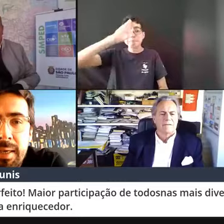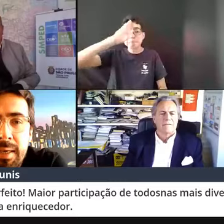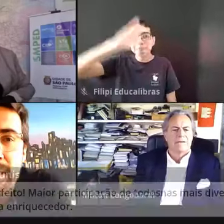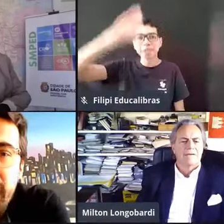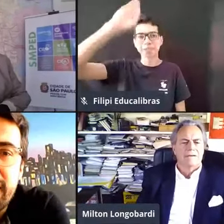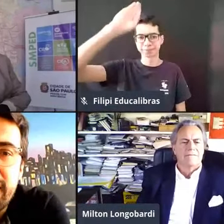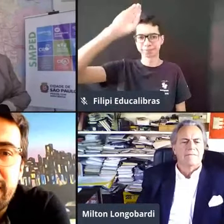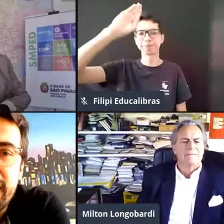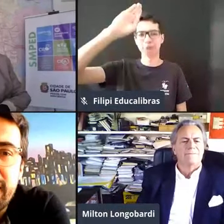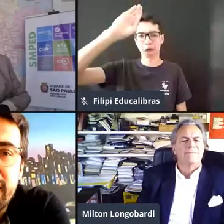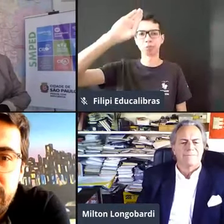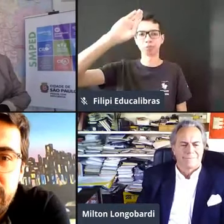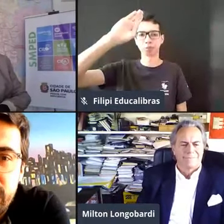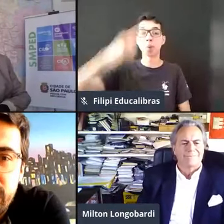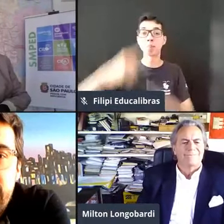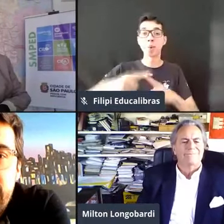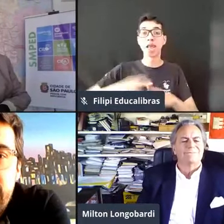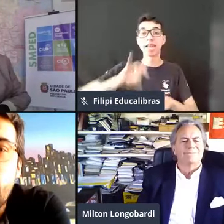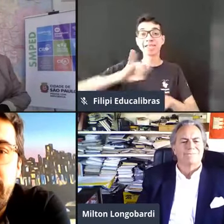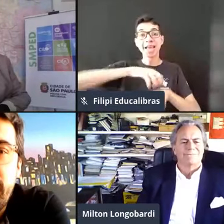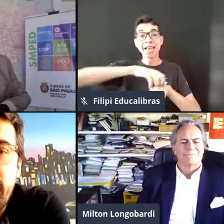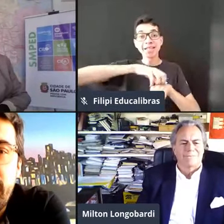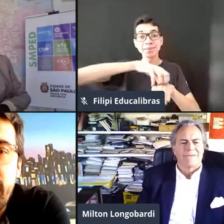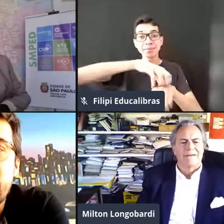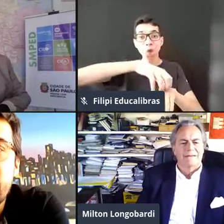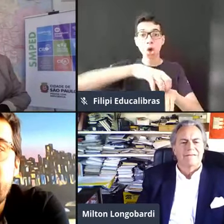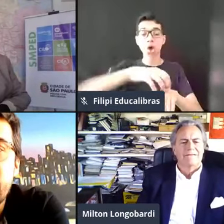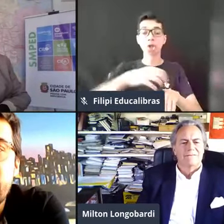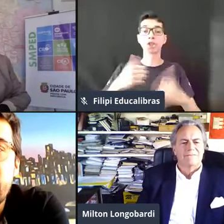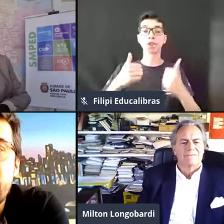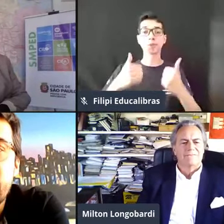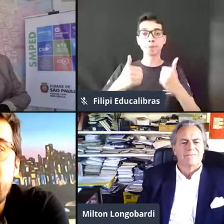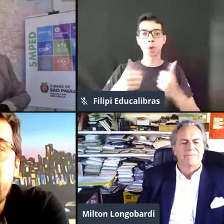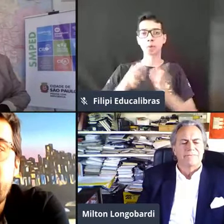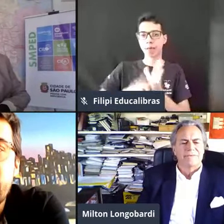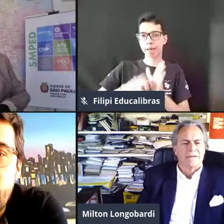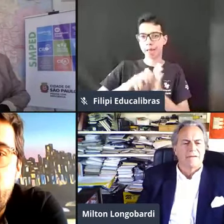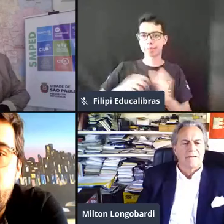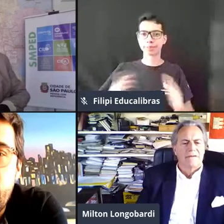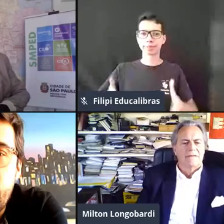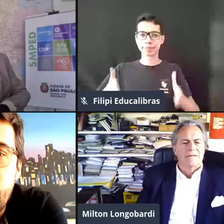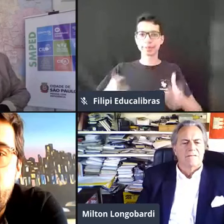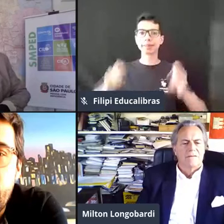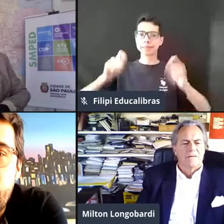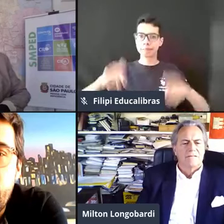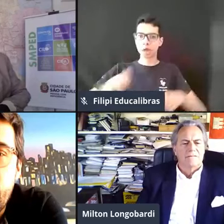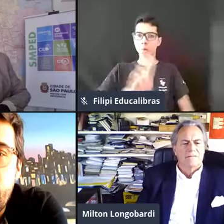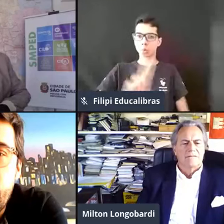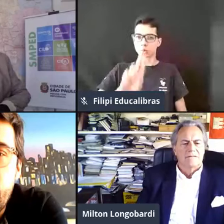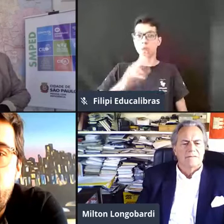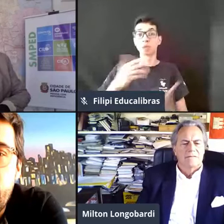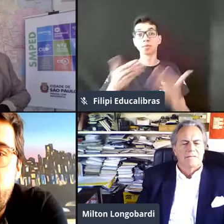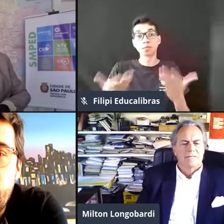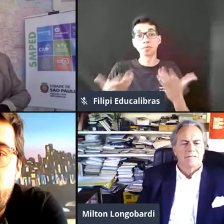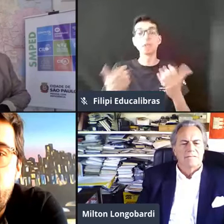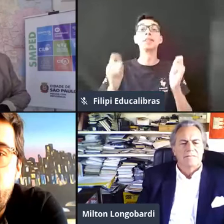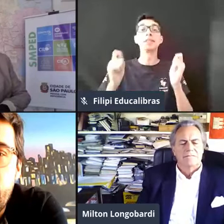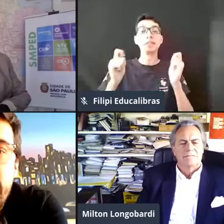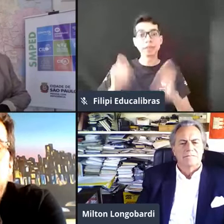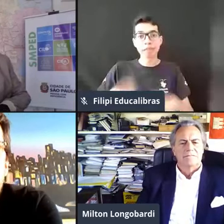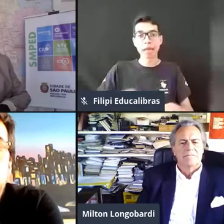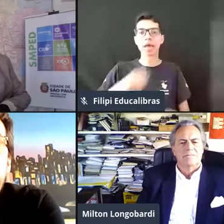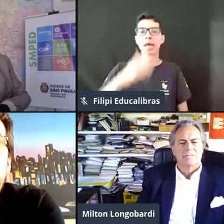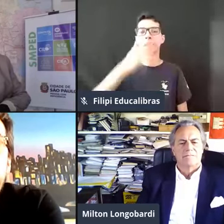ele atende muito bem um idoso, ele atende muito bem uma mãe com uma criança de colo, ele atende muito